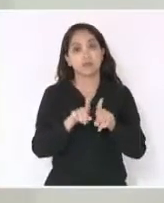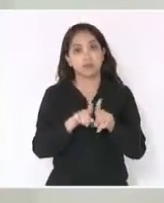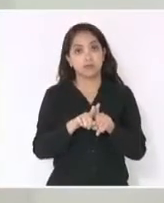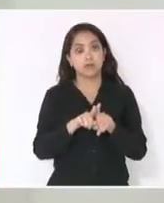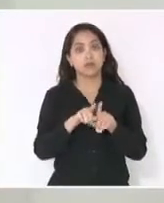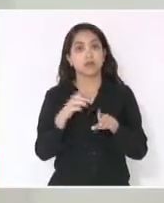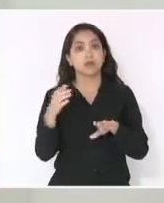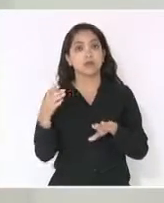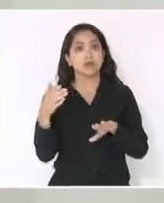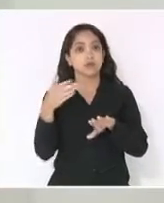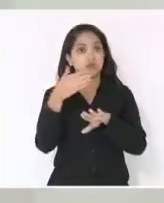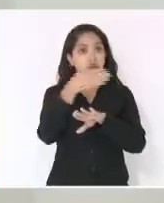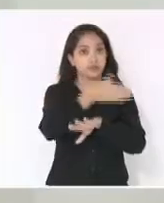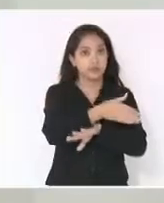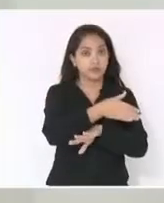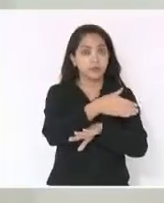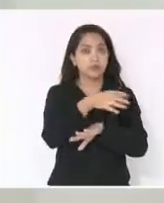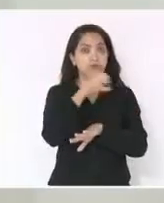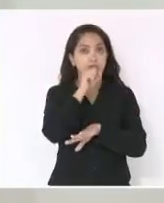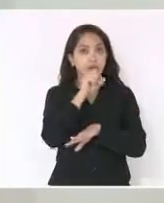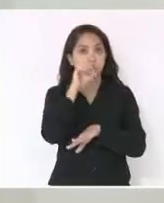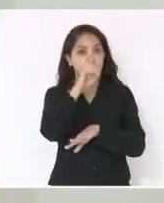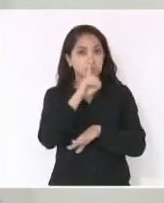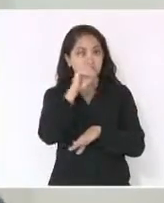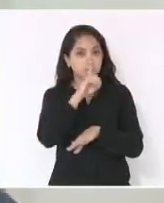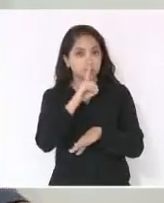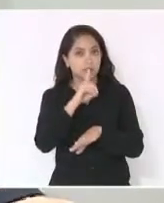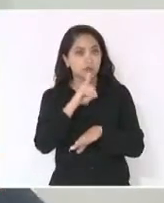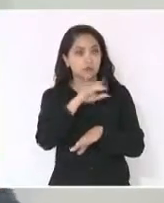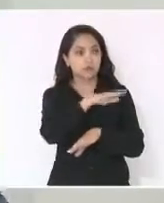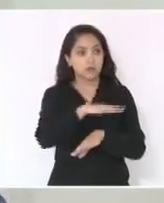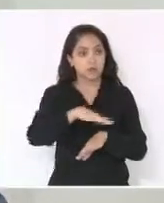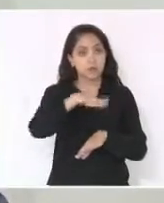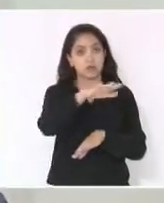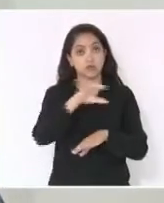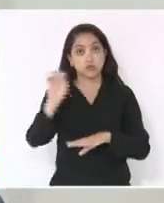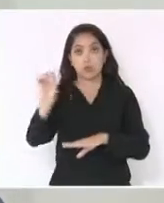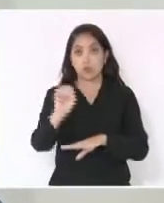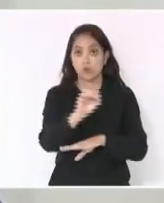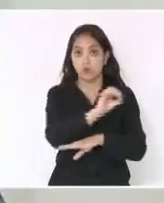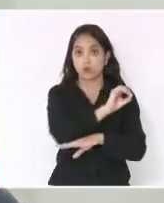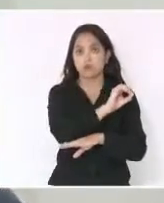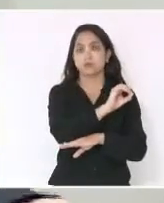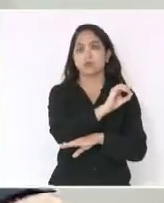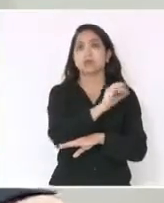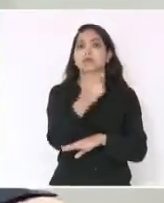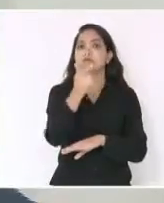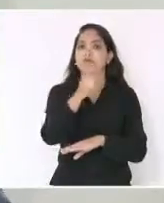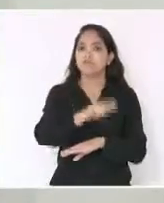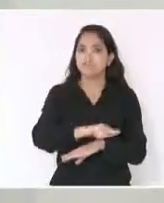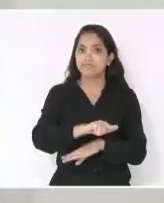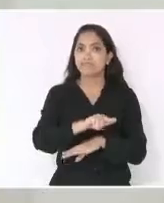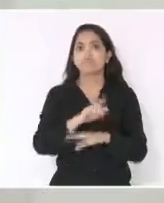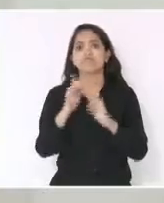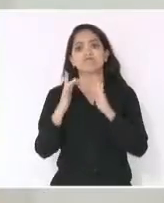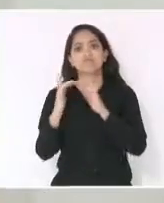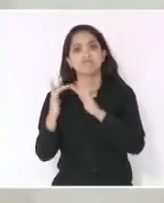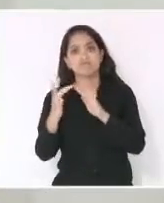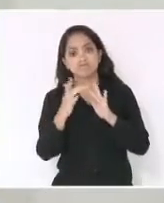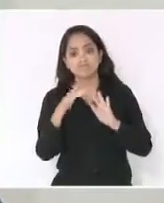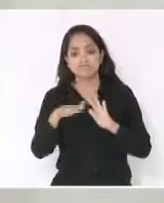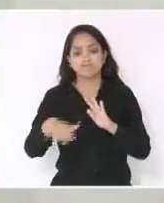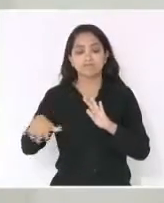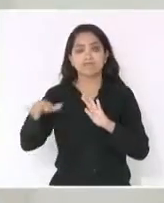neste final de semana no oeste do estado e mais uma vez no contato com as pessoas a